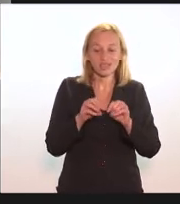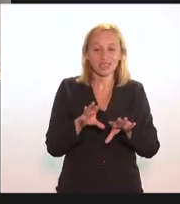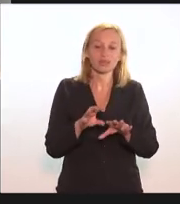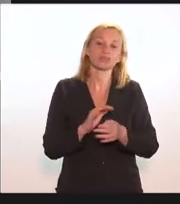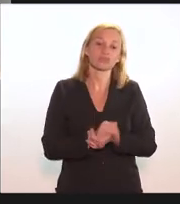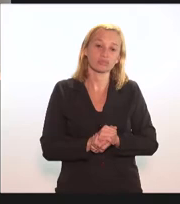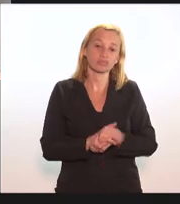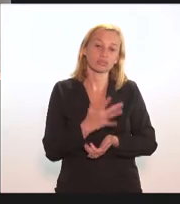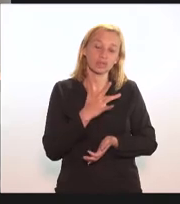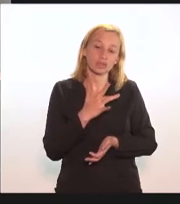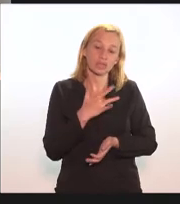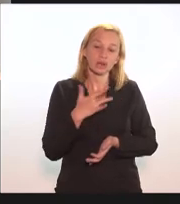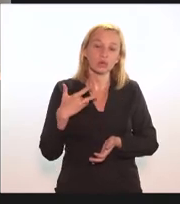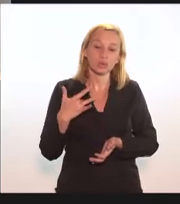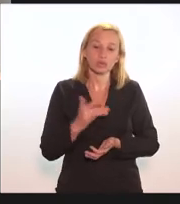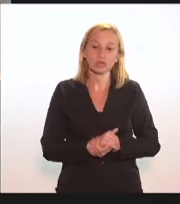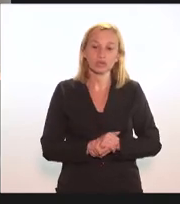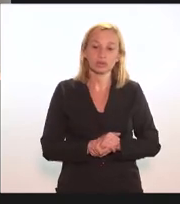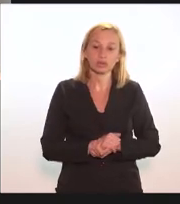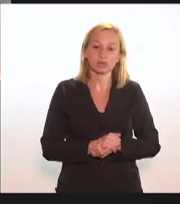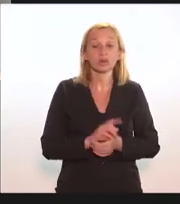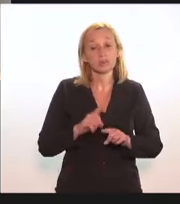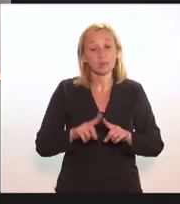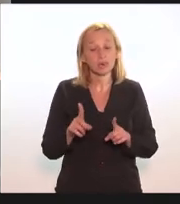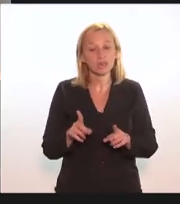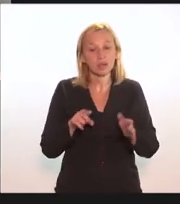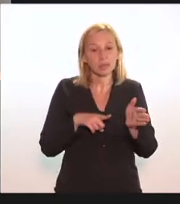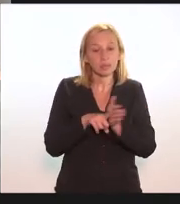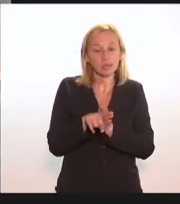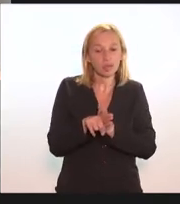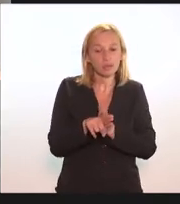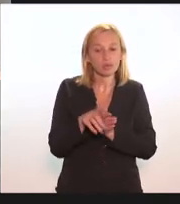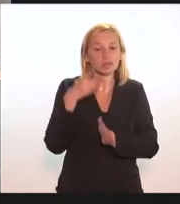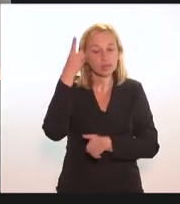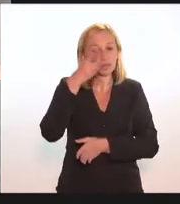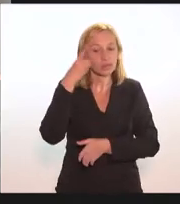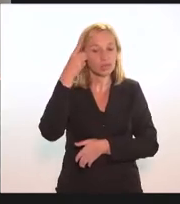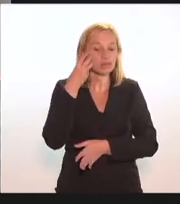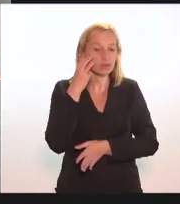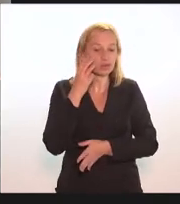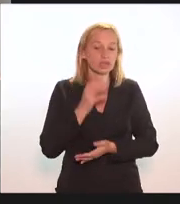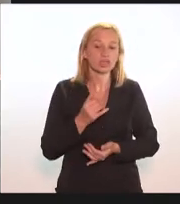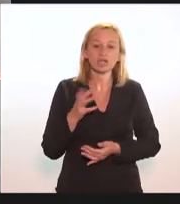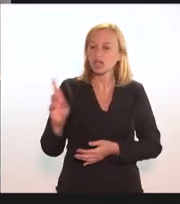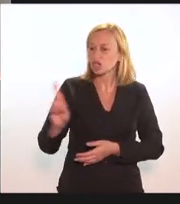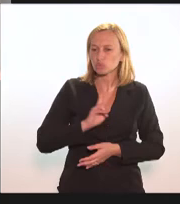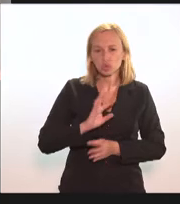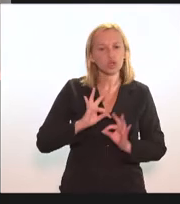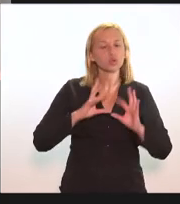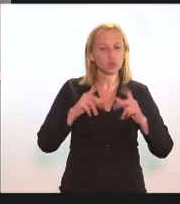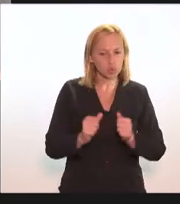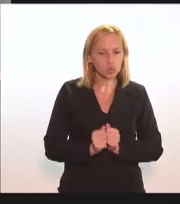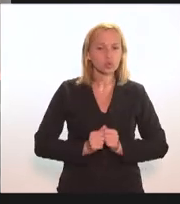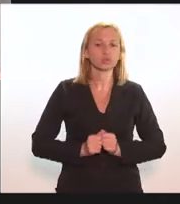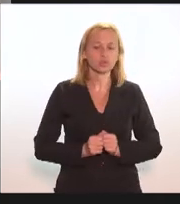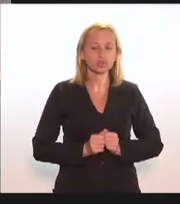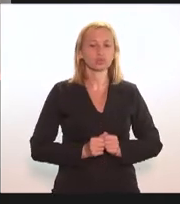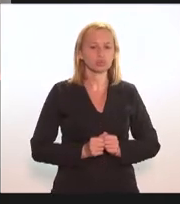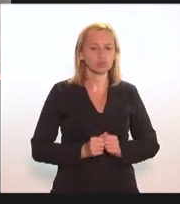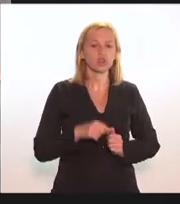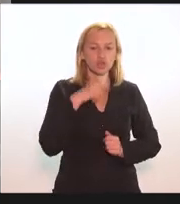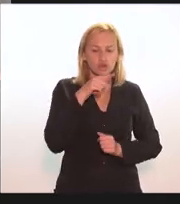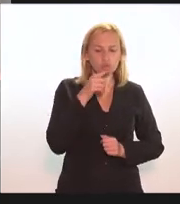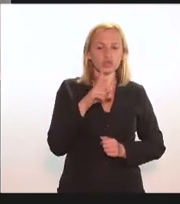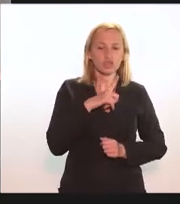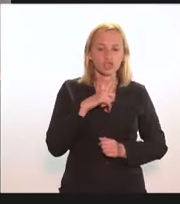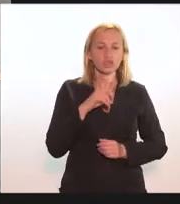com a saúde. É, mas a pergunta aí do deputado Valdec me respondeu, o secretário me respondeu as dúvidas que eu